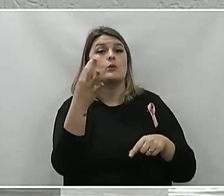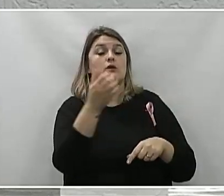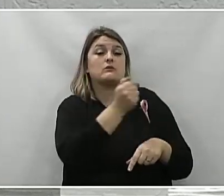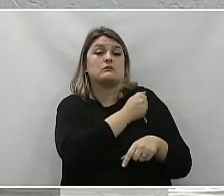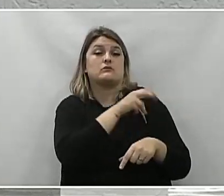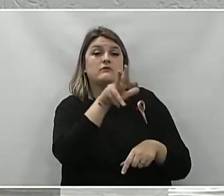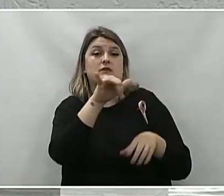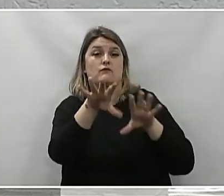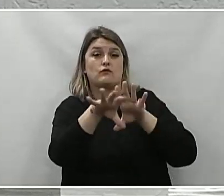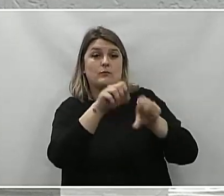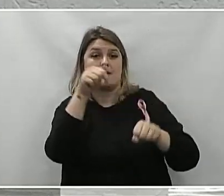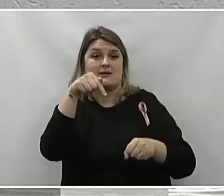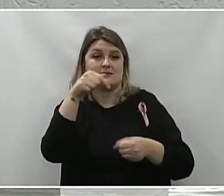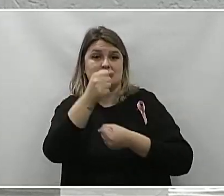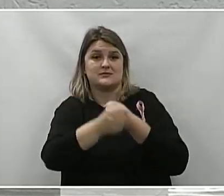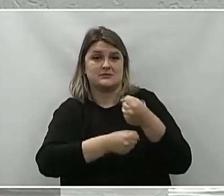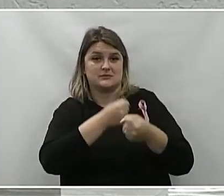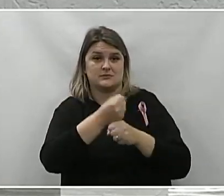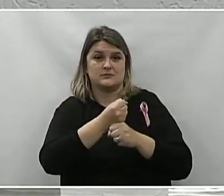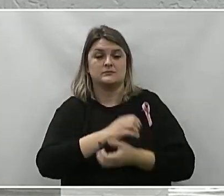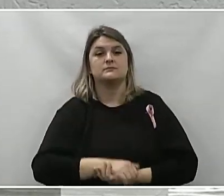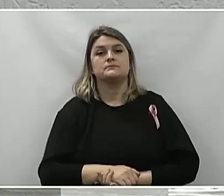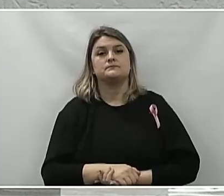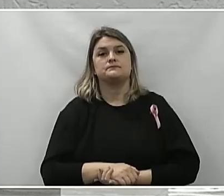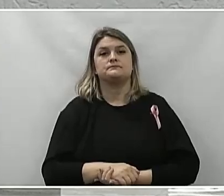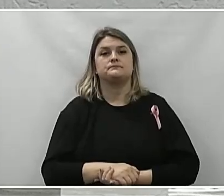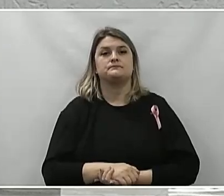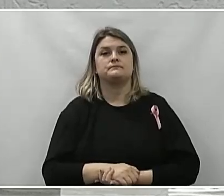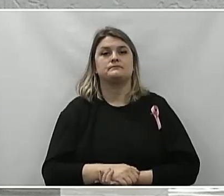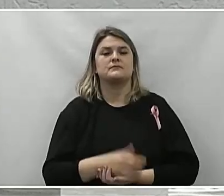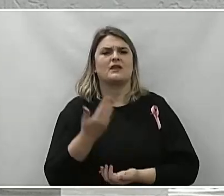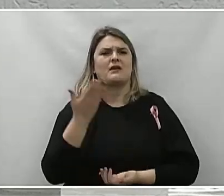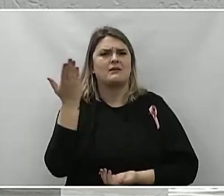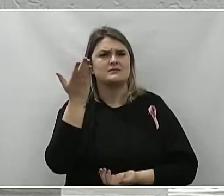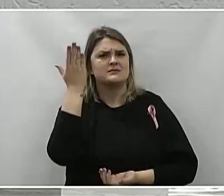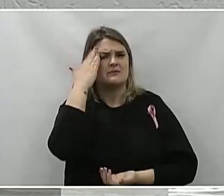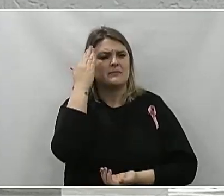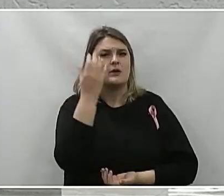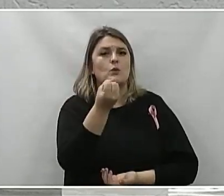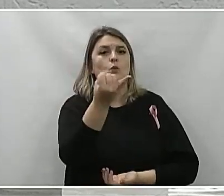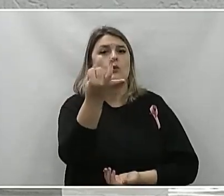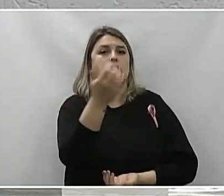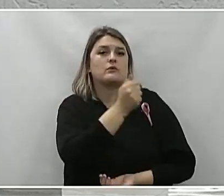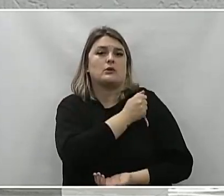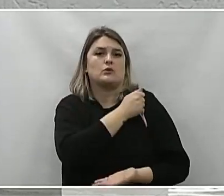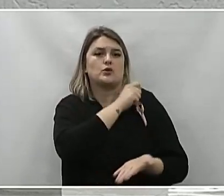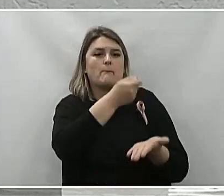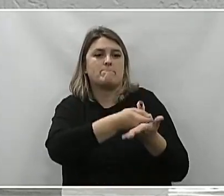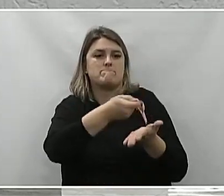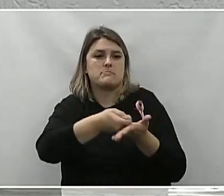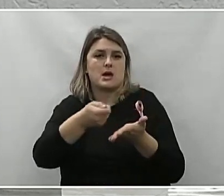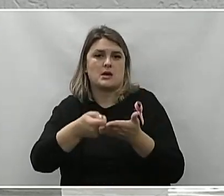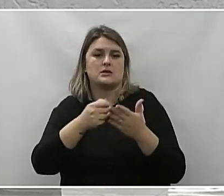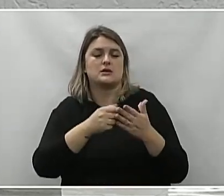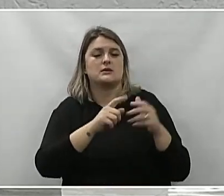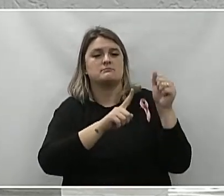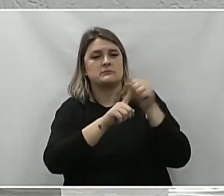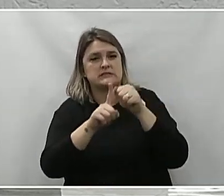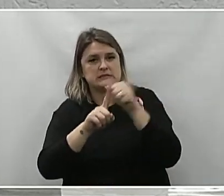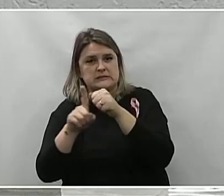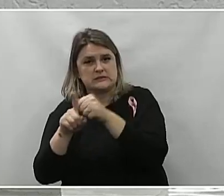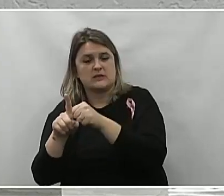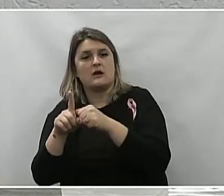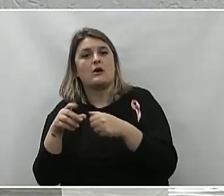para este ano por curso e turma considerando quantos alunos pagam as mensalidades integrais e seus